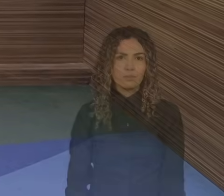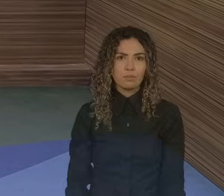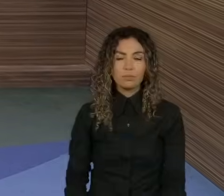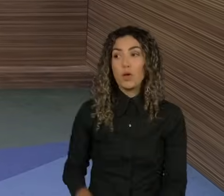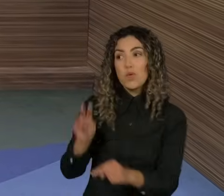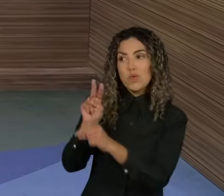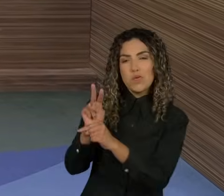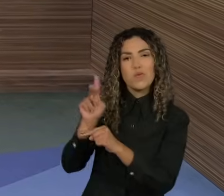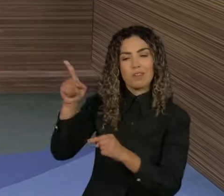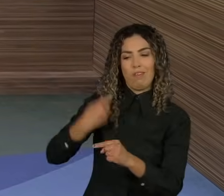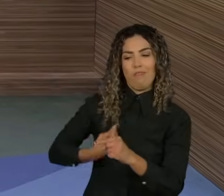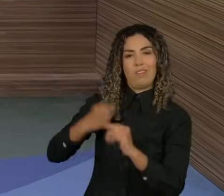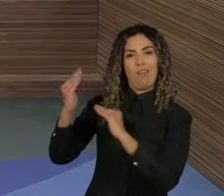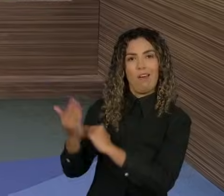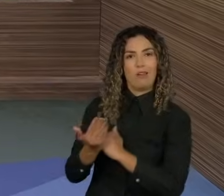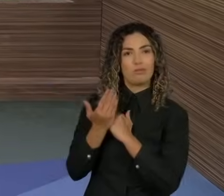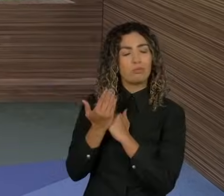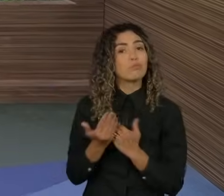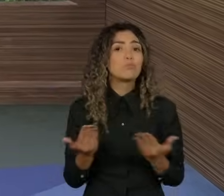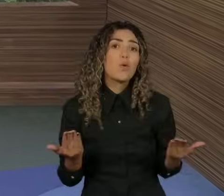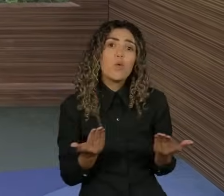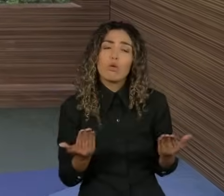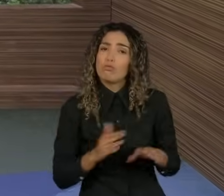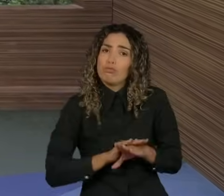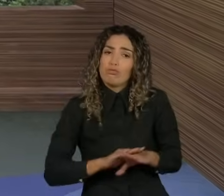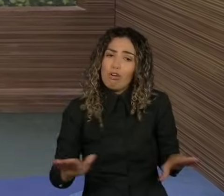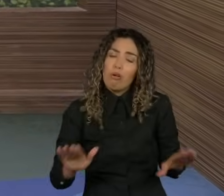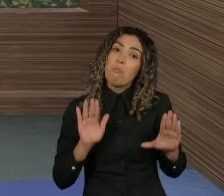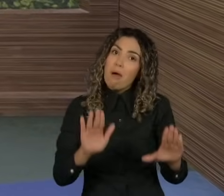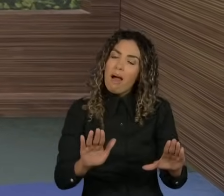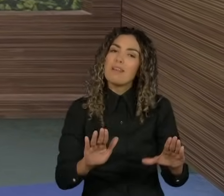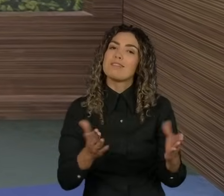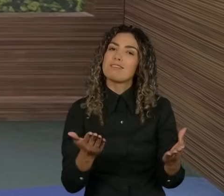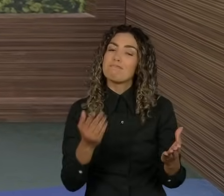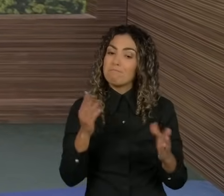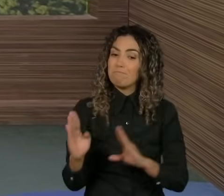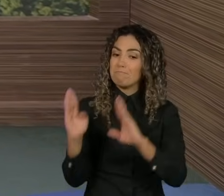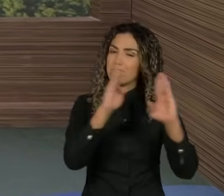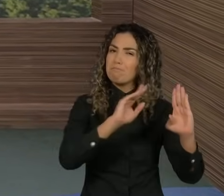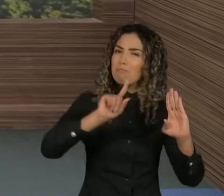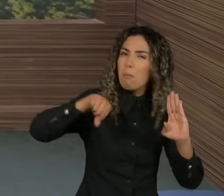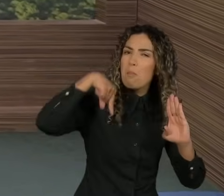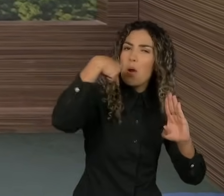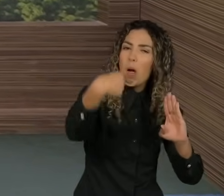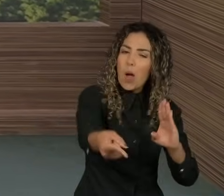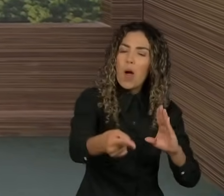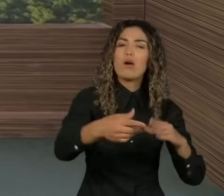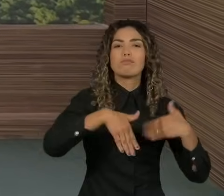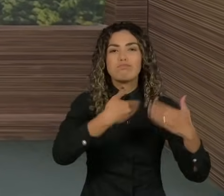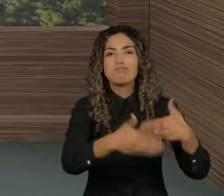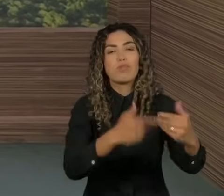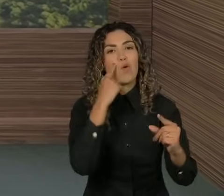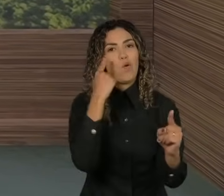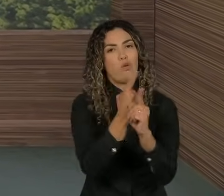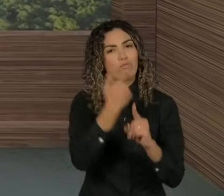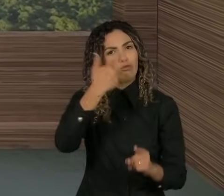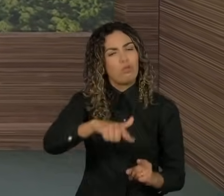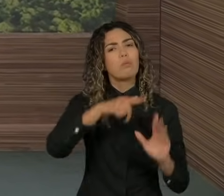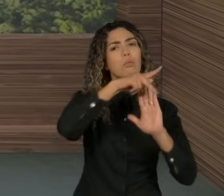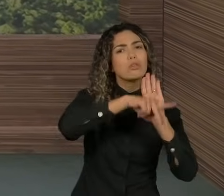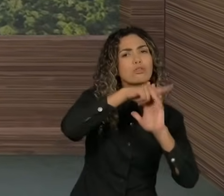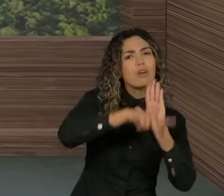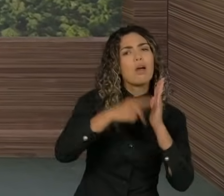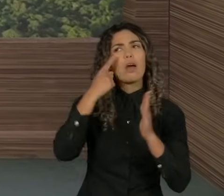Por hoje é só, mas fica o convite. A gente se encontra no próximo programa com mais projetos, ações e